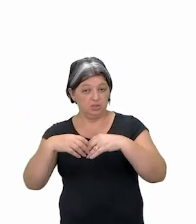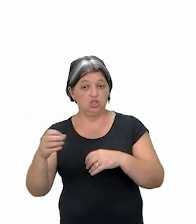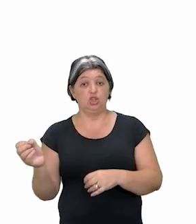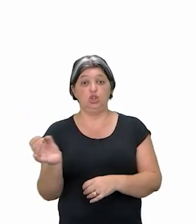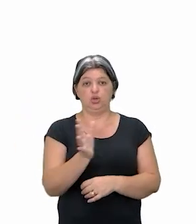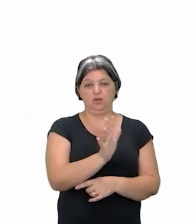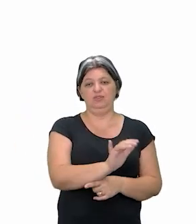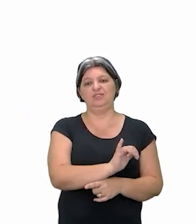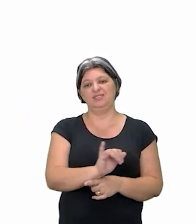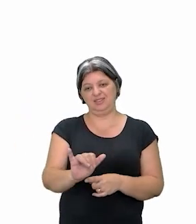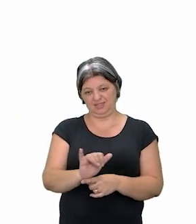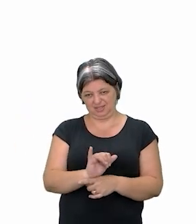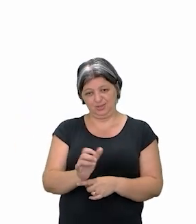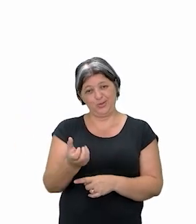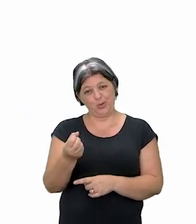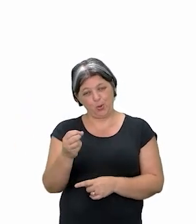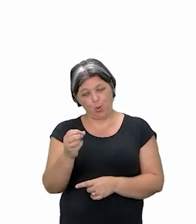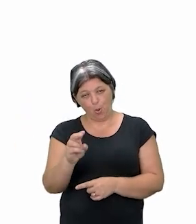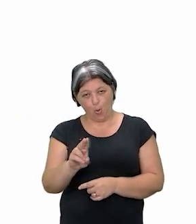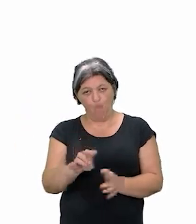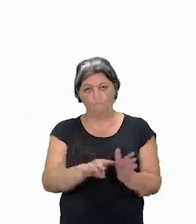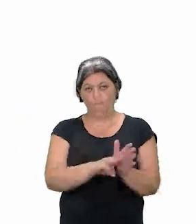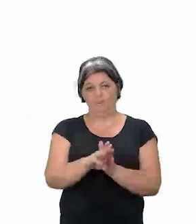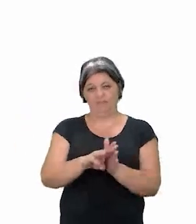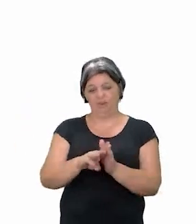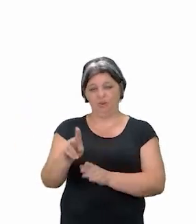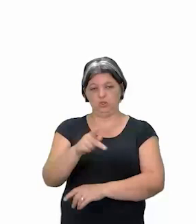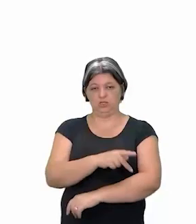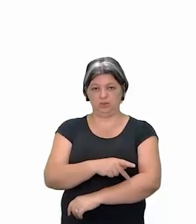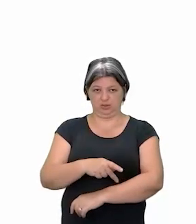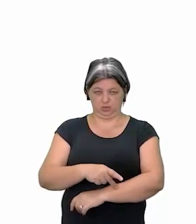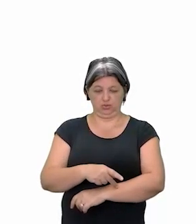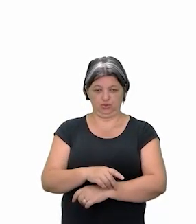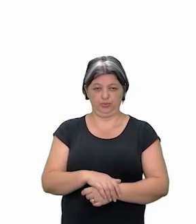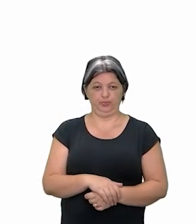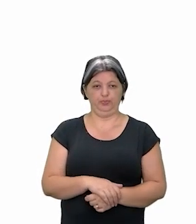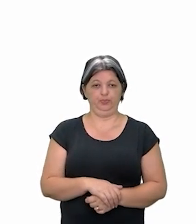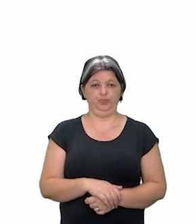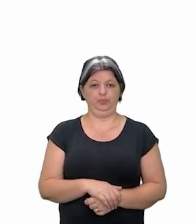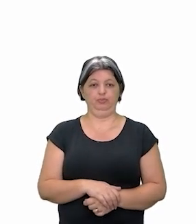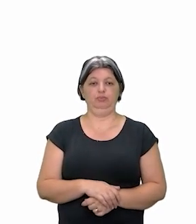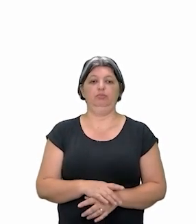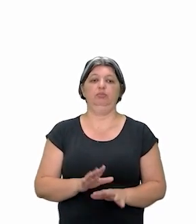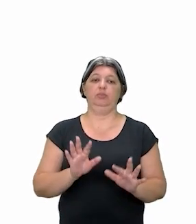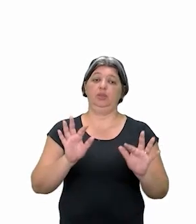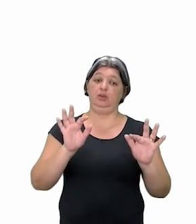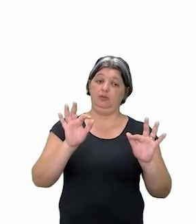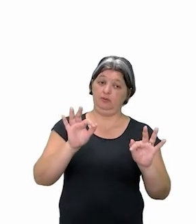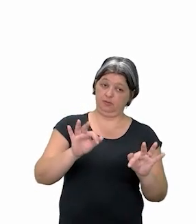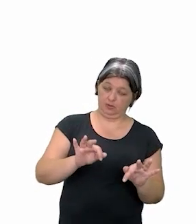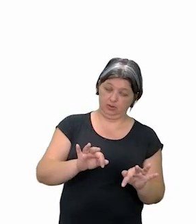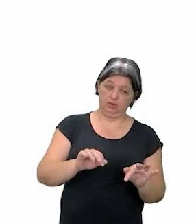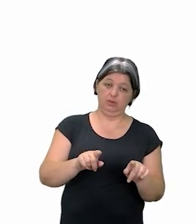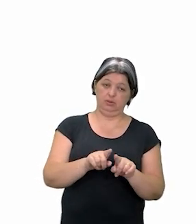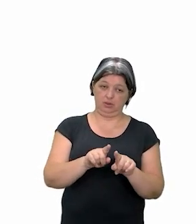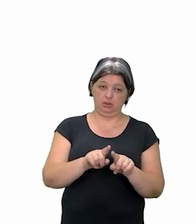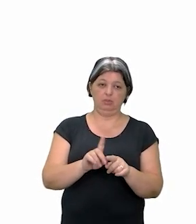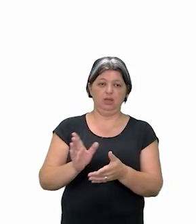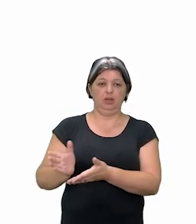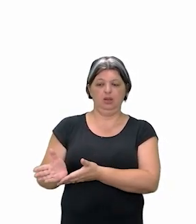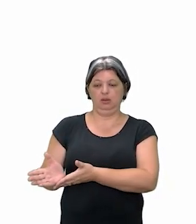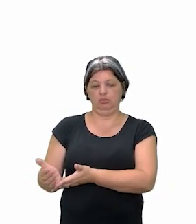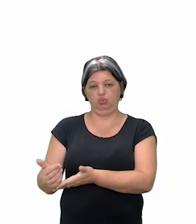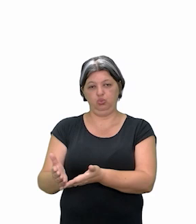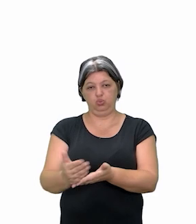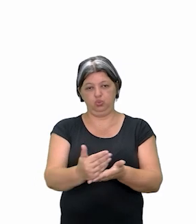estratégias ou metodologias pedagógicas, tá? E, por fim, né, também podemos coletar evidências